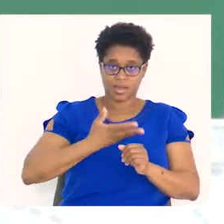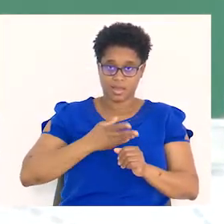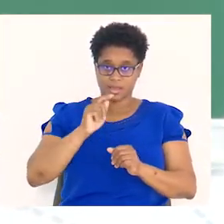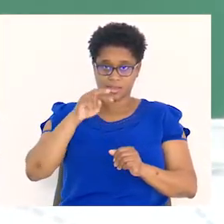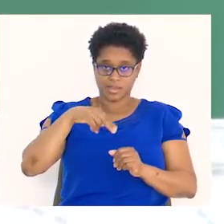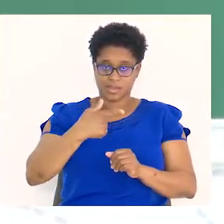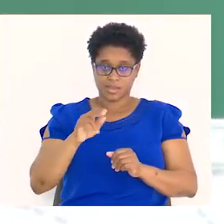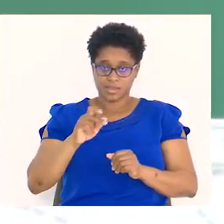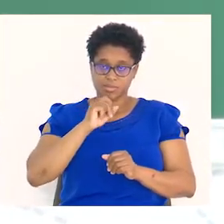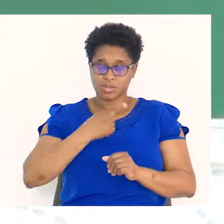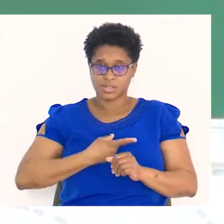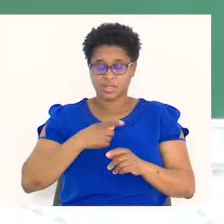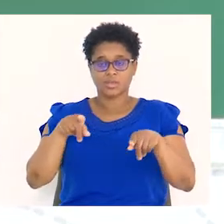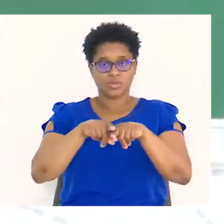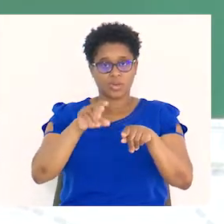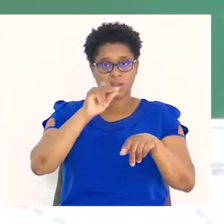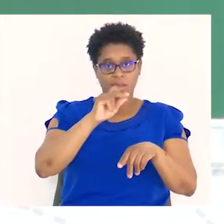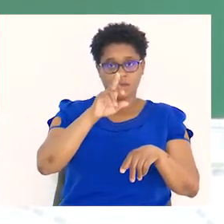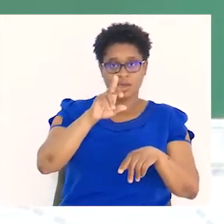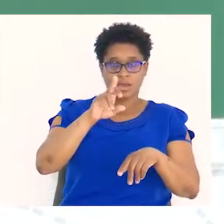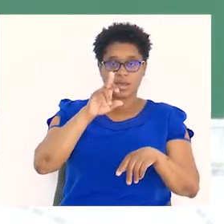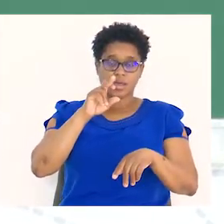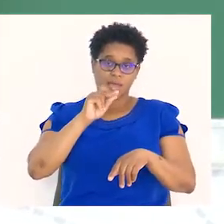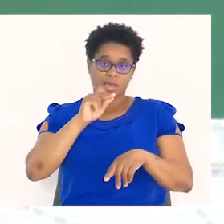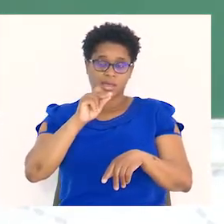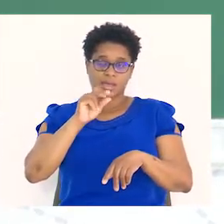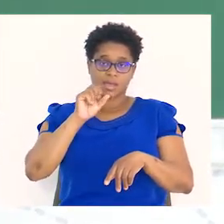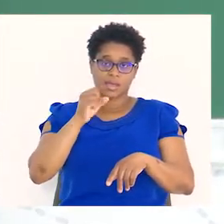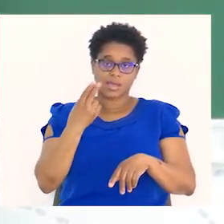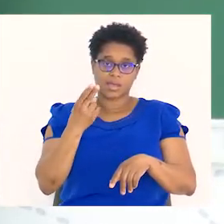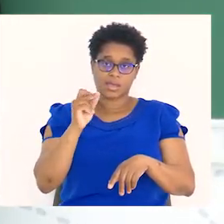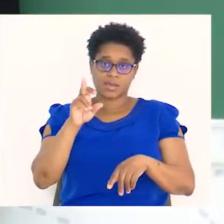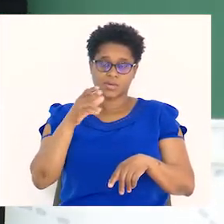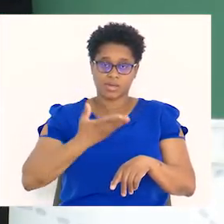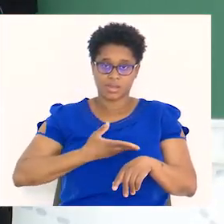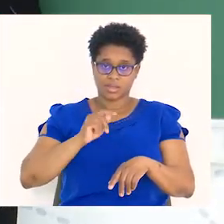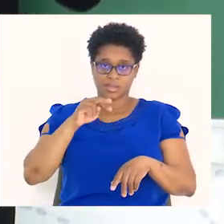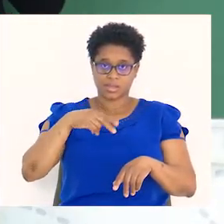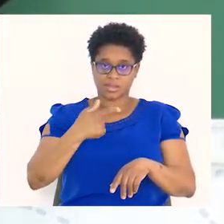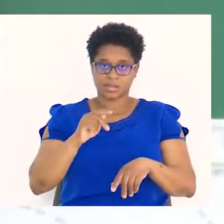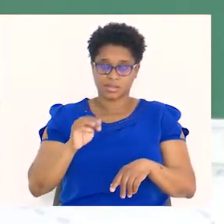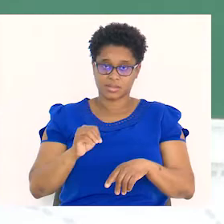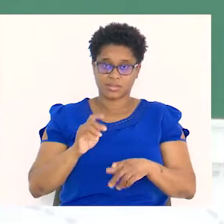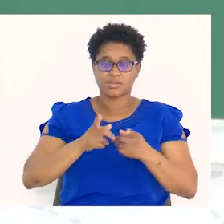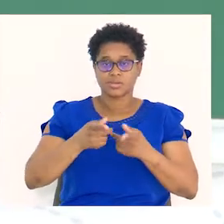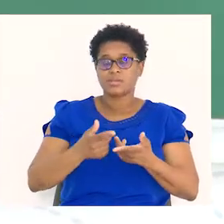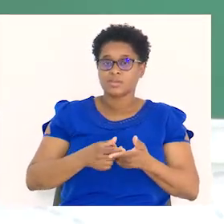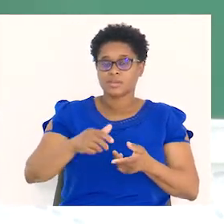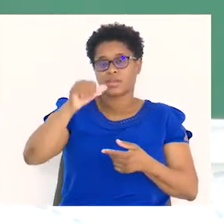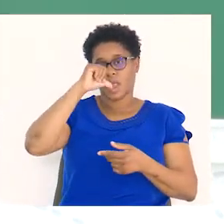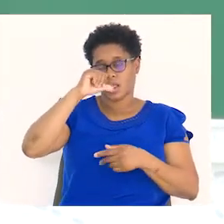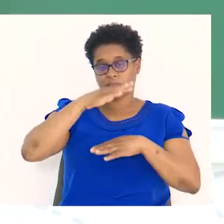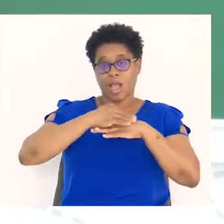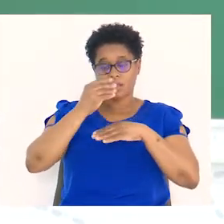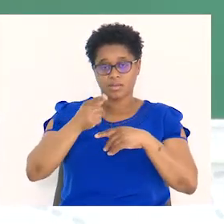aqui? Portanto, águas ardentes, assim, e vai dar aquilo que é aguardentes. No